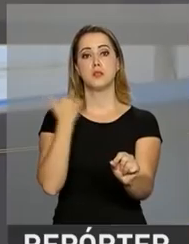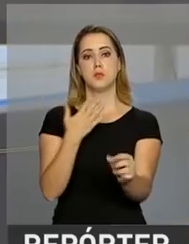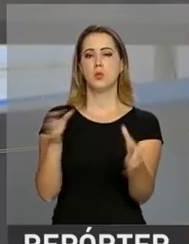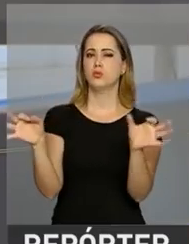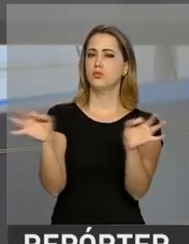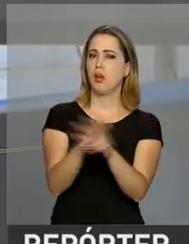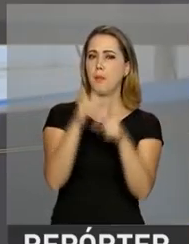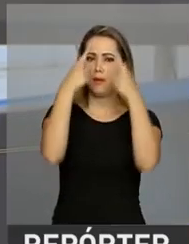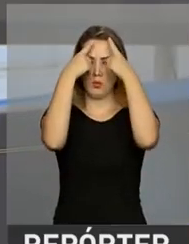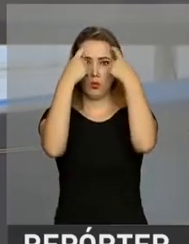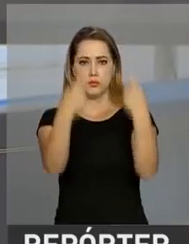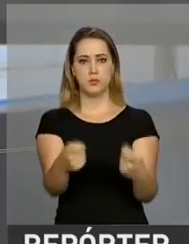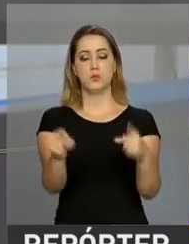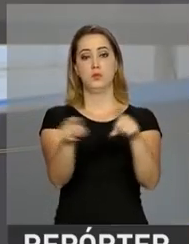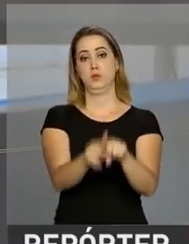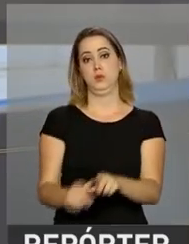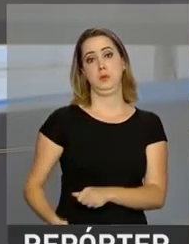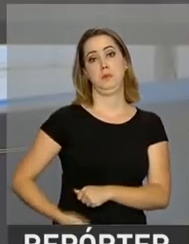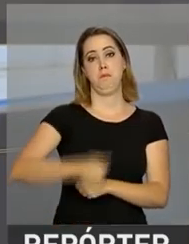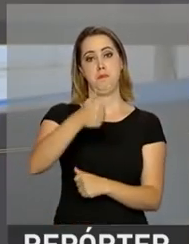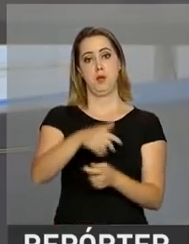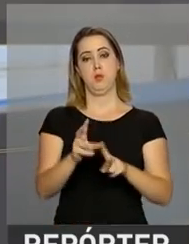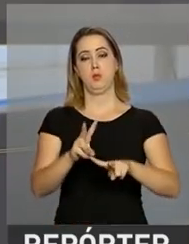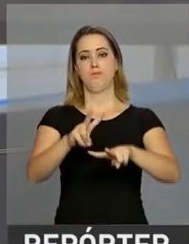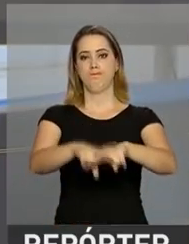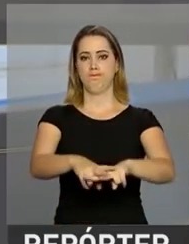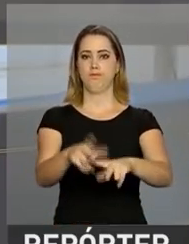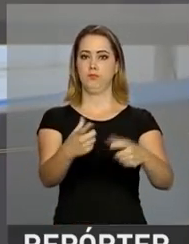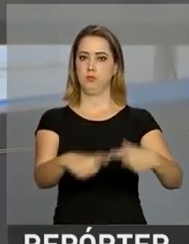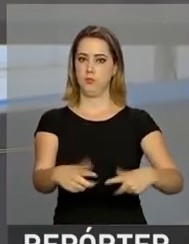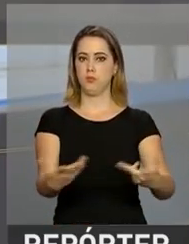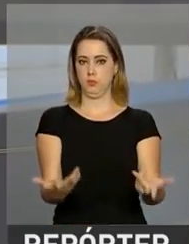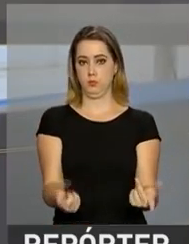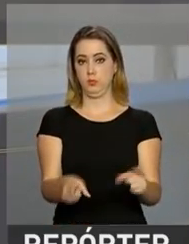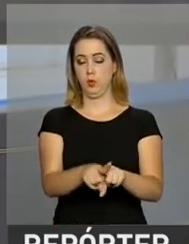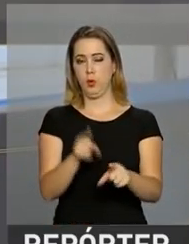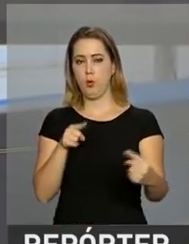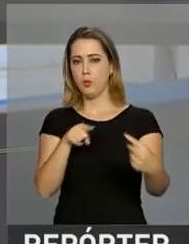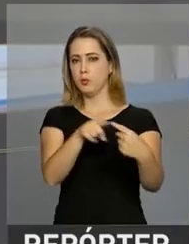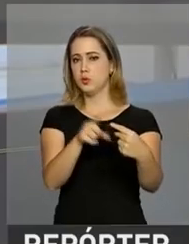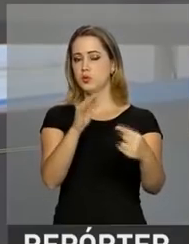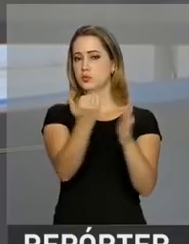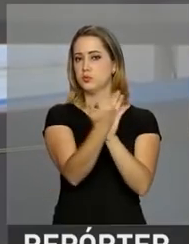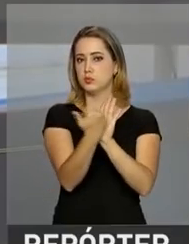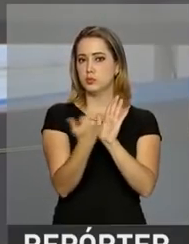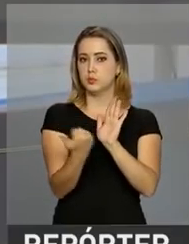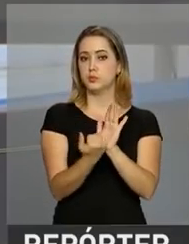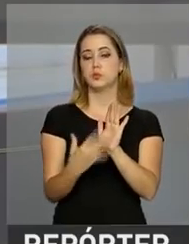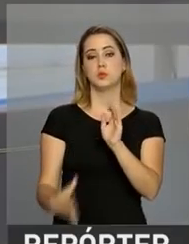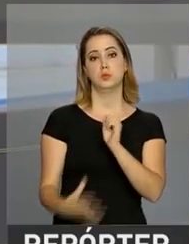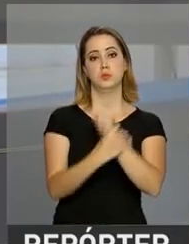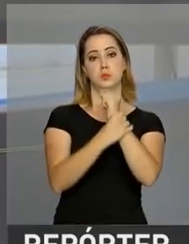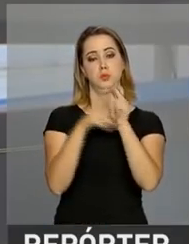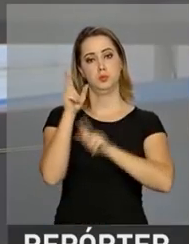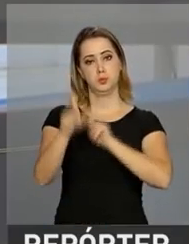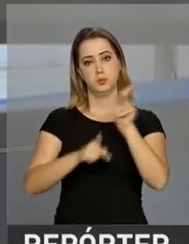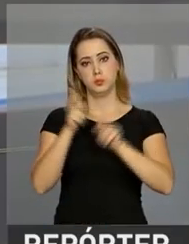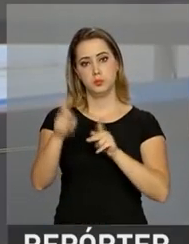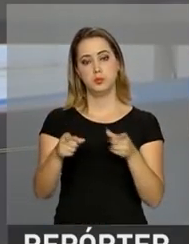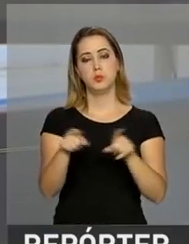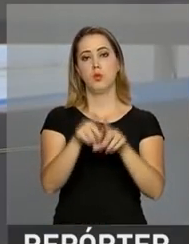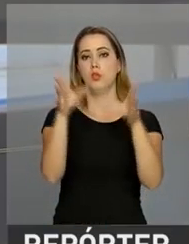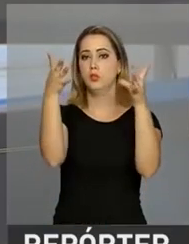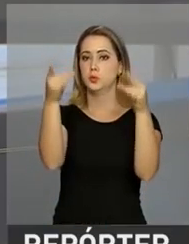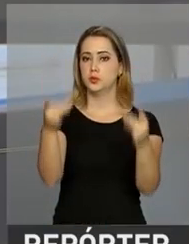criminalidade e modernizar o sistema penitenciário Esses são os objetivos do Plano Nacional de Segurança Pública que foi